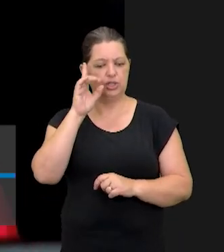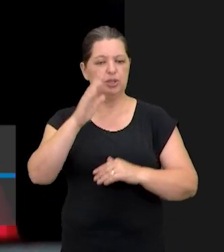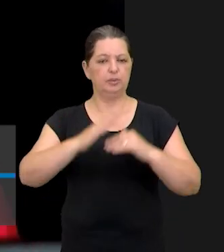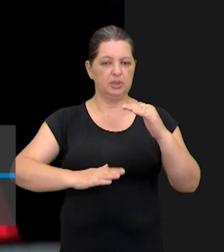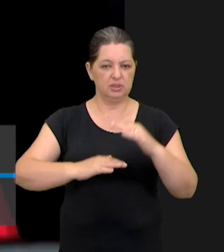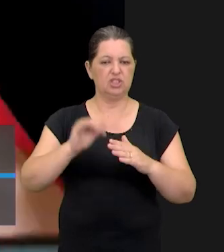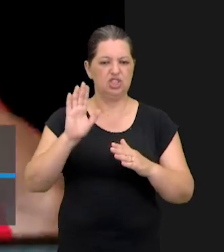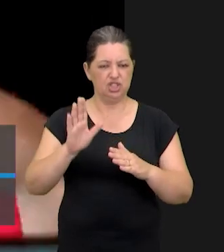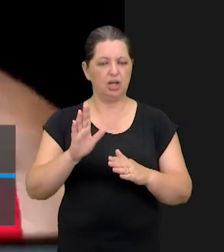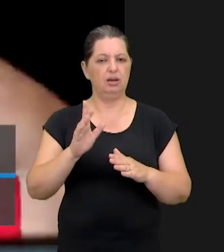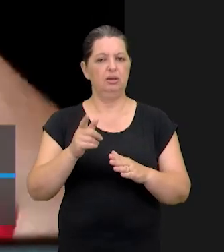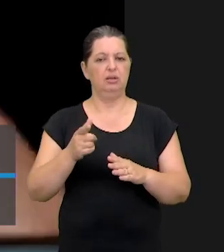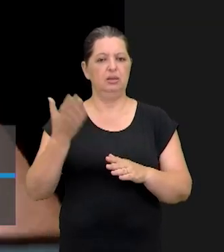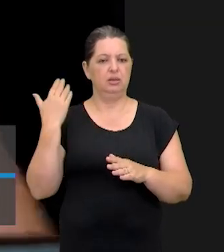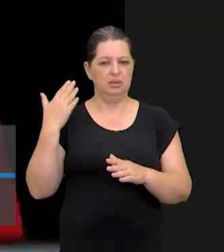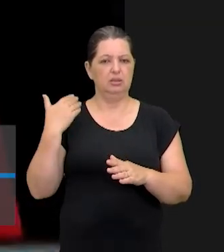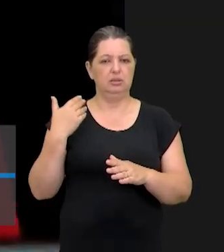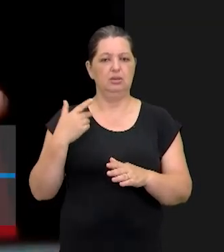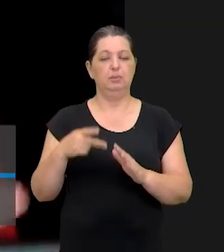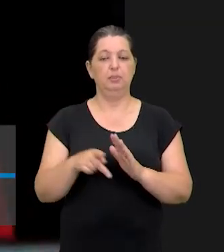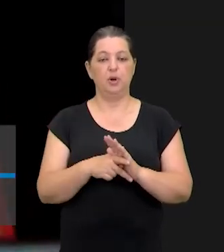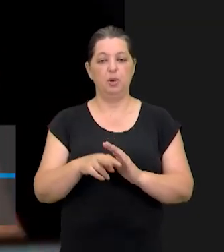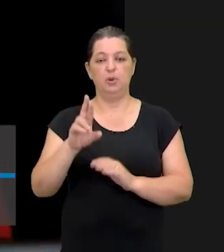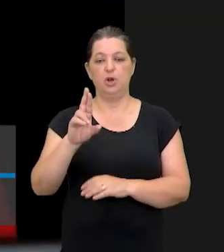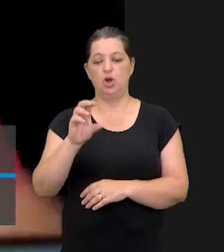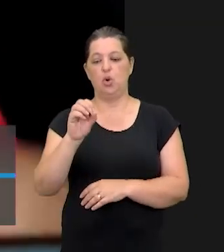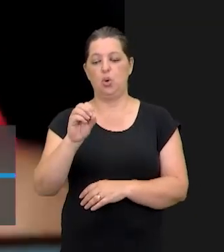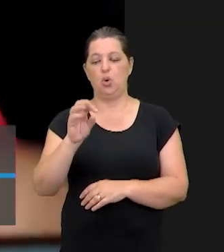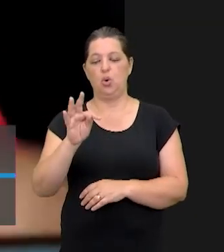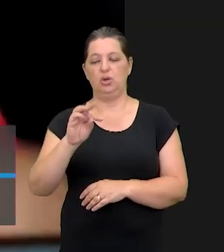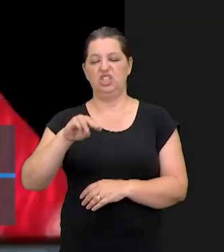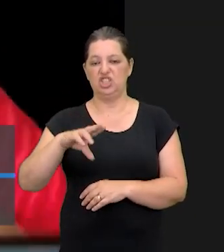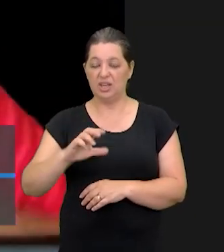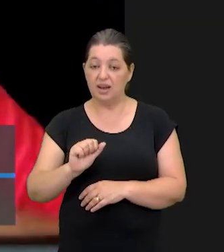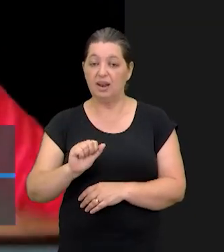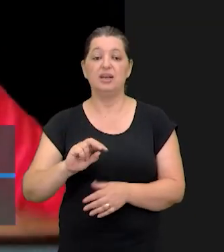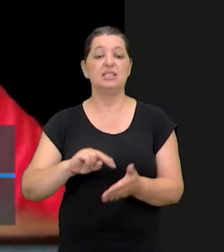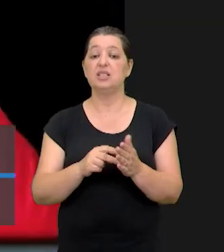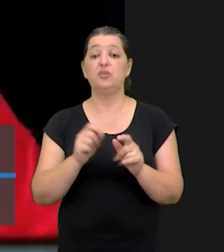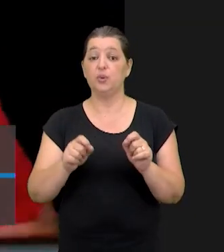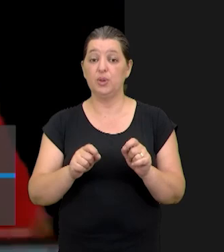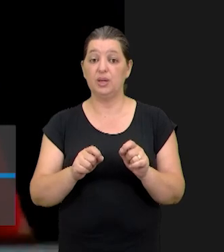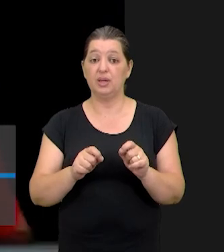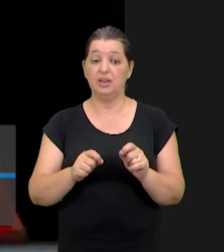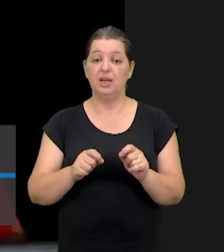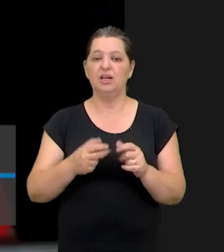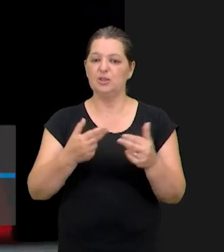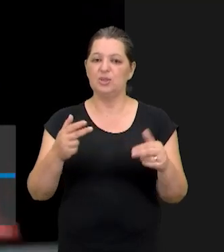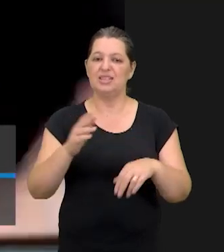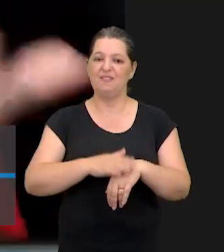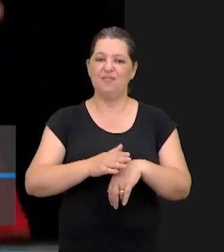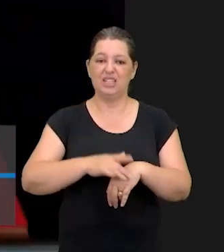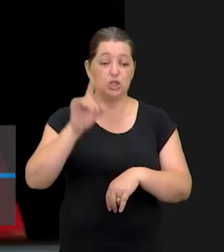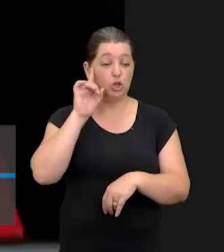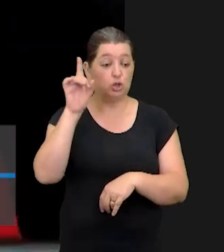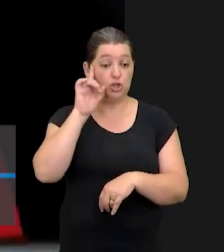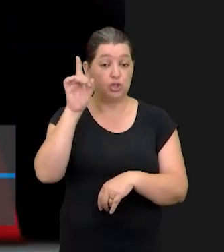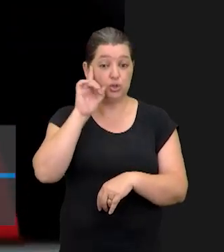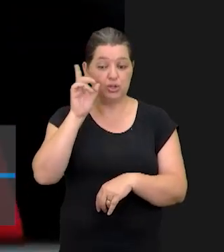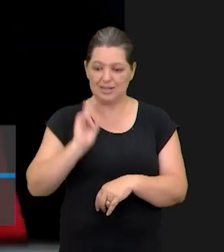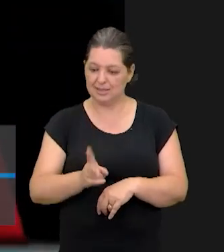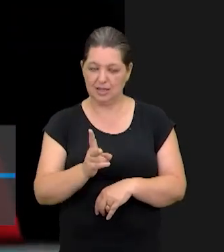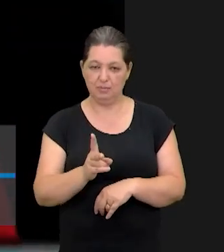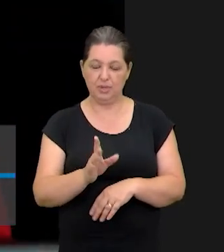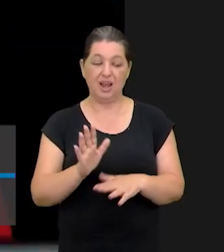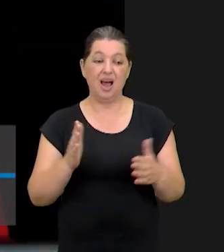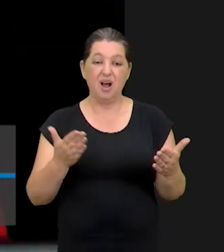anterior, né? Quando a gente fala da palavra rotina, é algo que a gente faz todos os dias, sempre. Então, nós temos uma nova